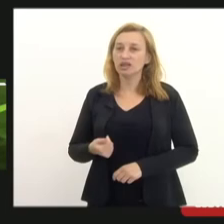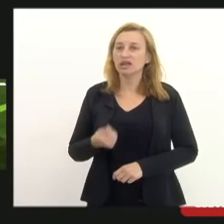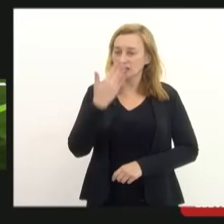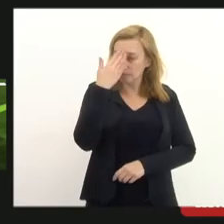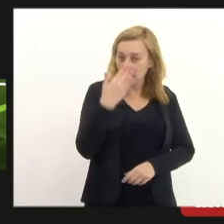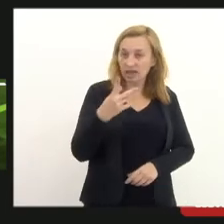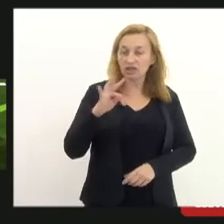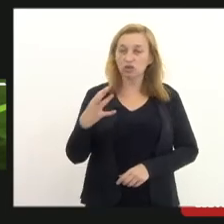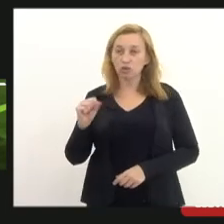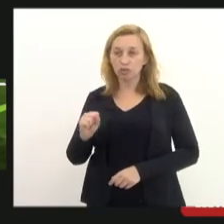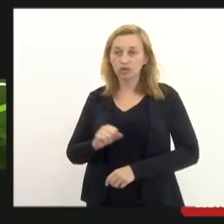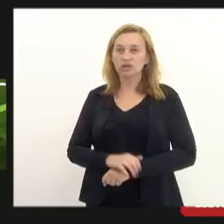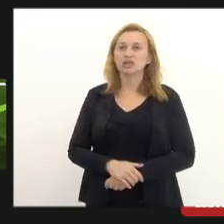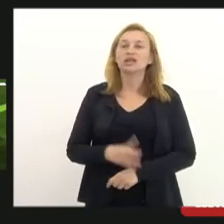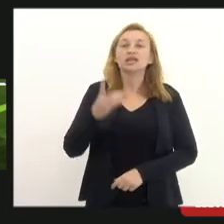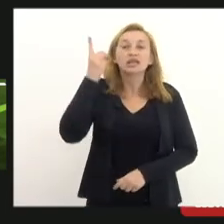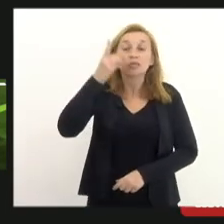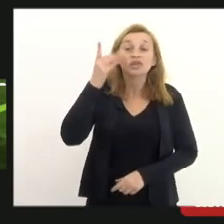Obrigada, Thomas.